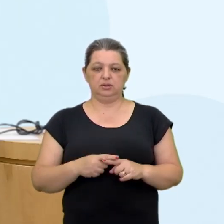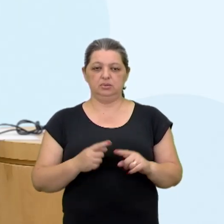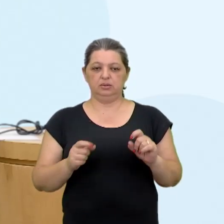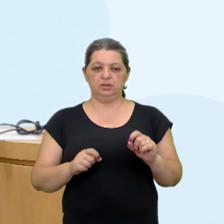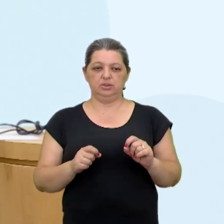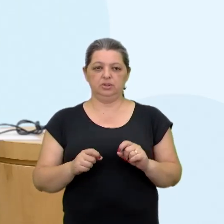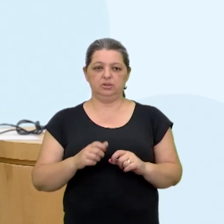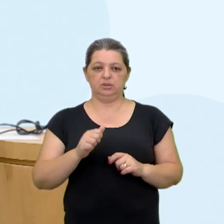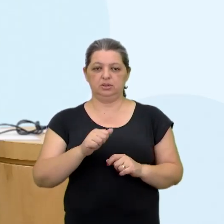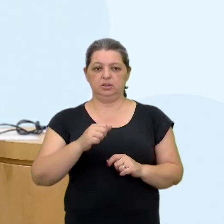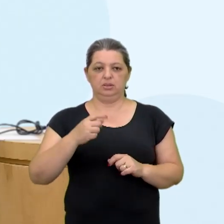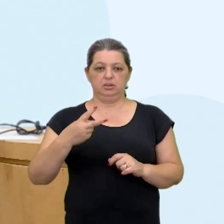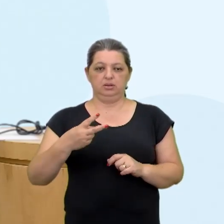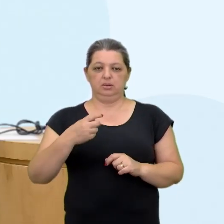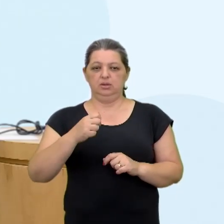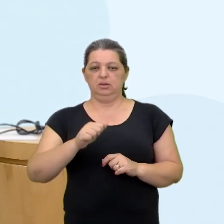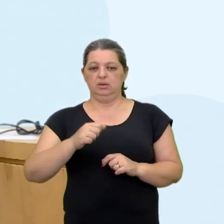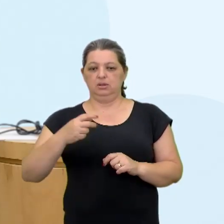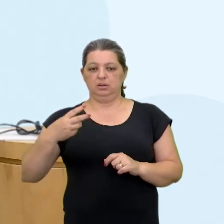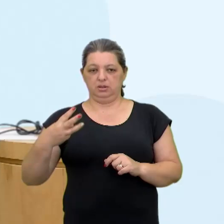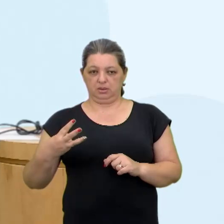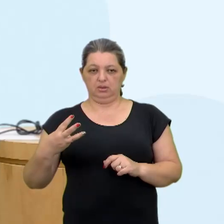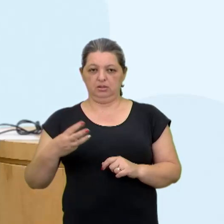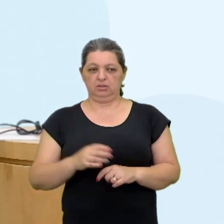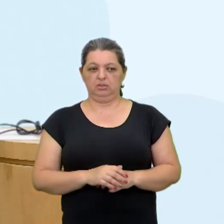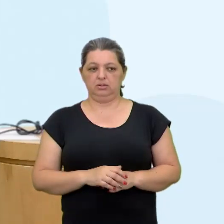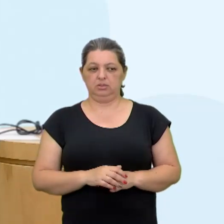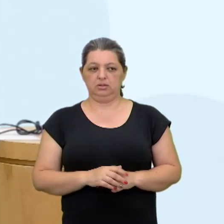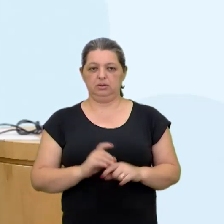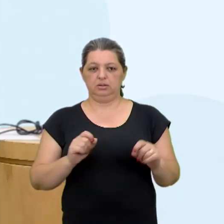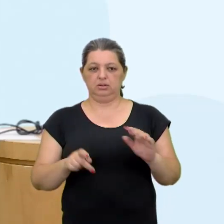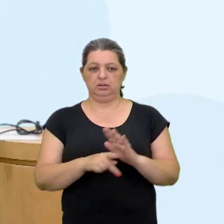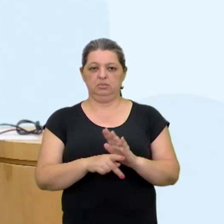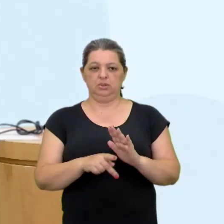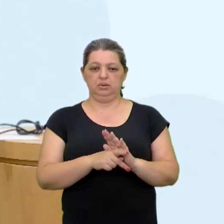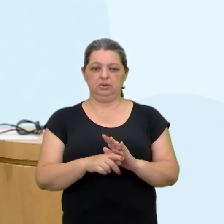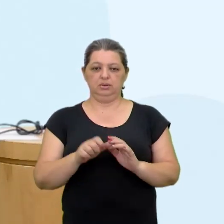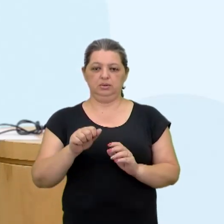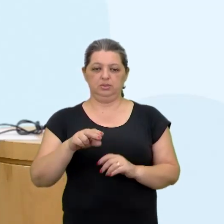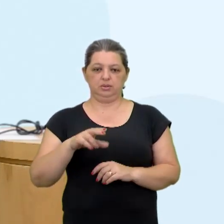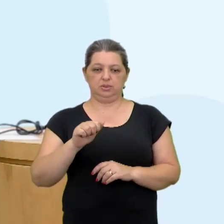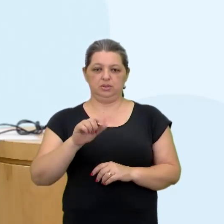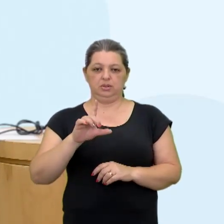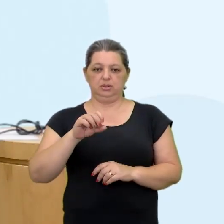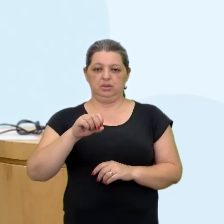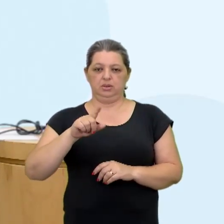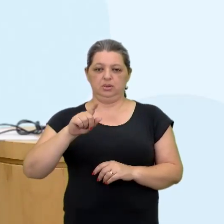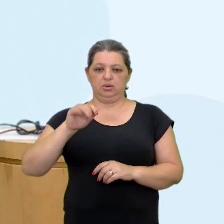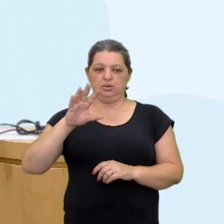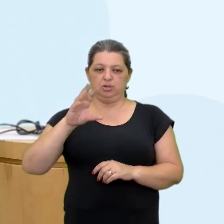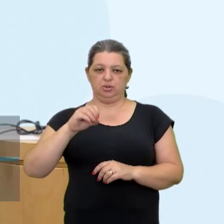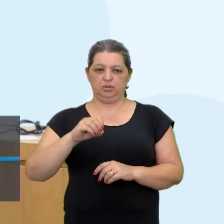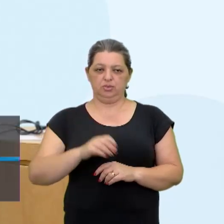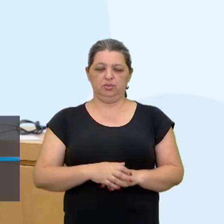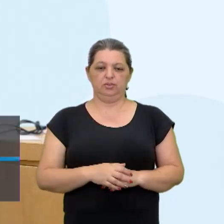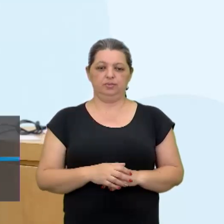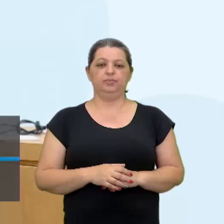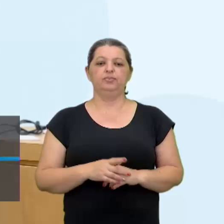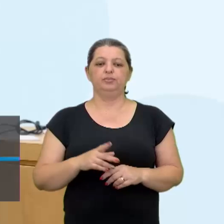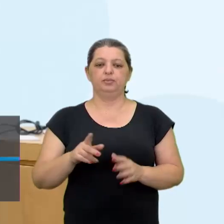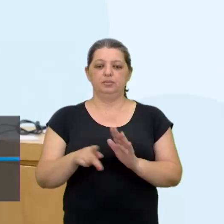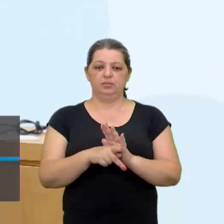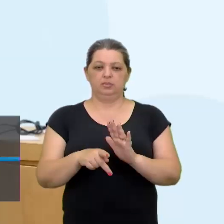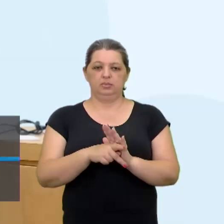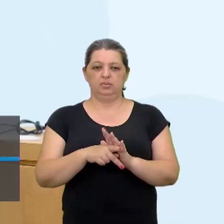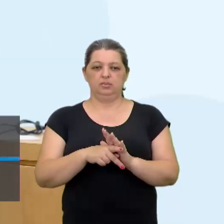A1, A2, A3. O que é isso? Esse é o input analógico. Então é ali, ele vai fazer uma leitura analógica